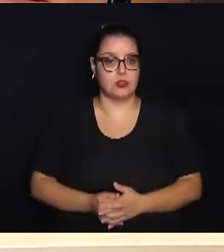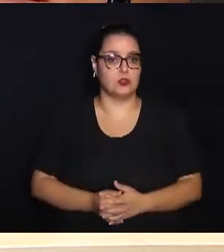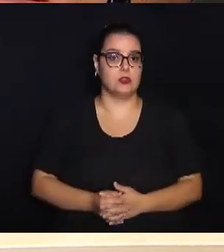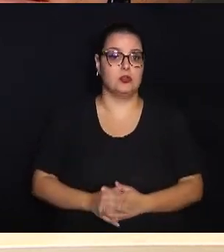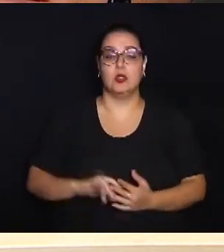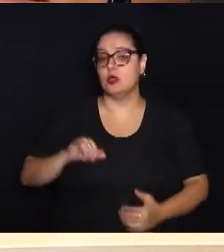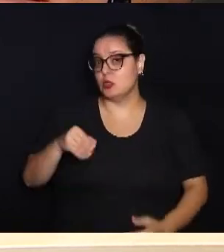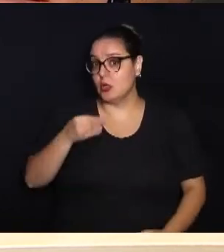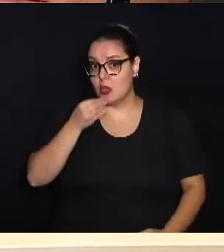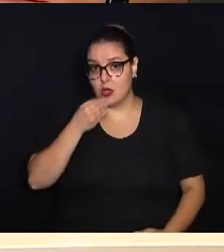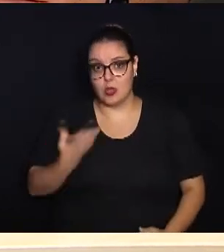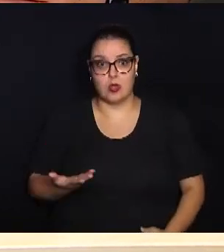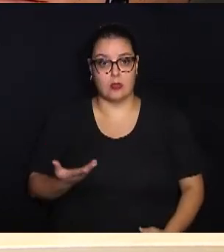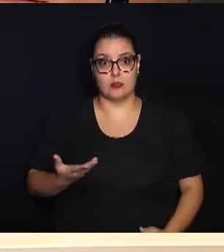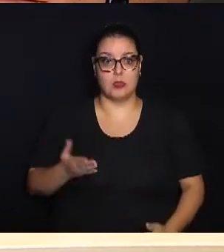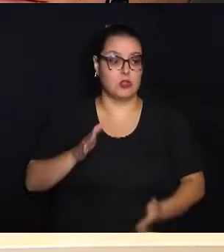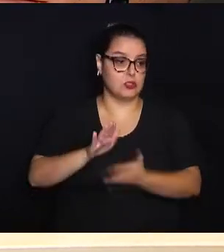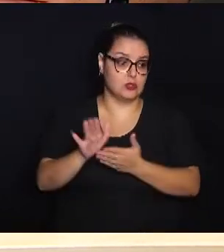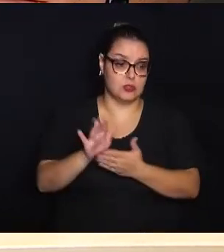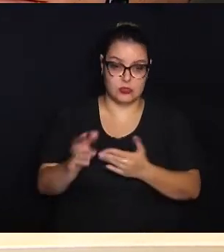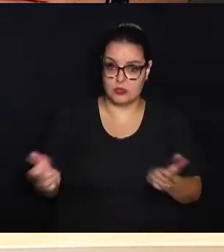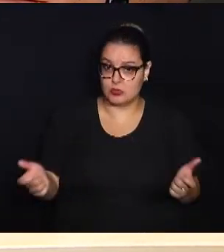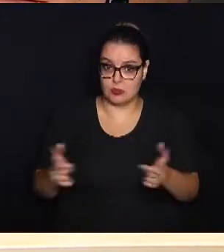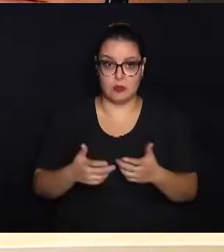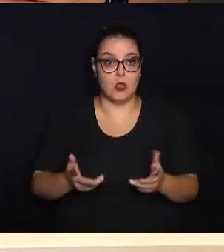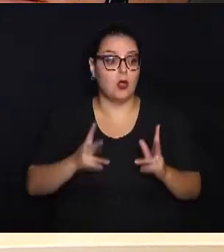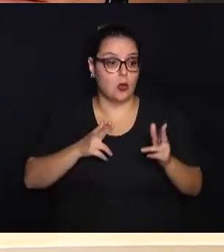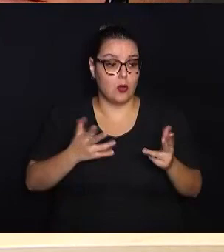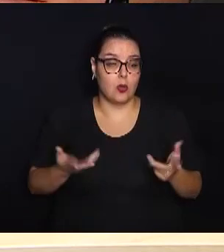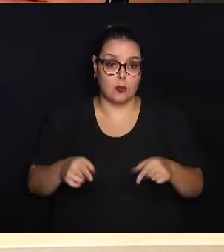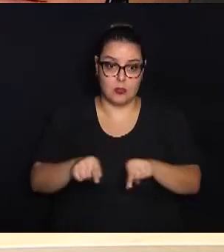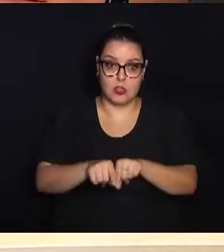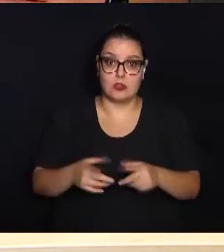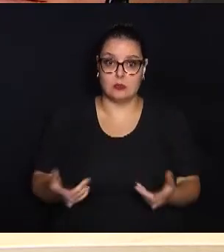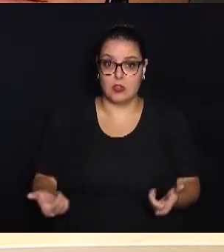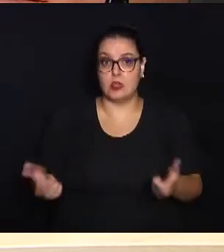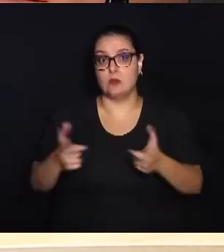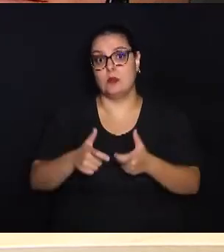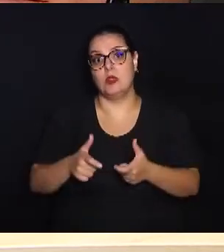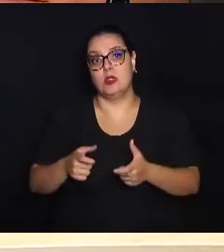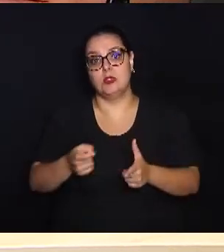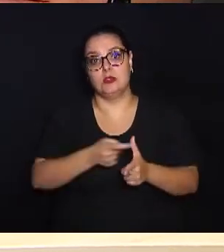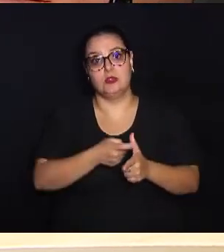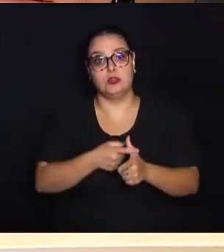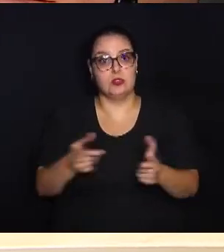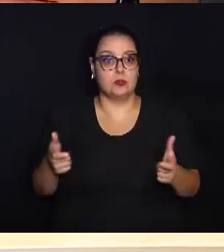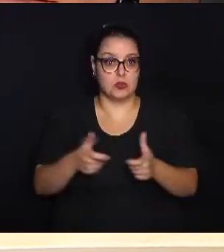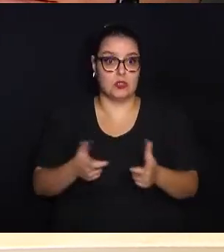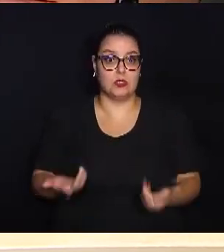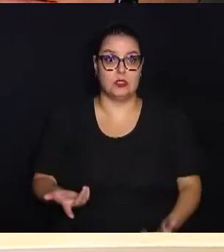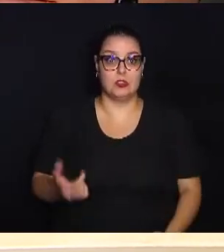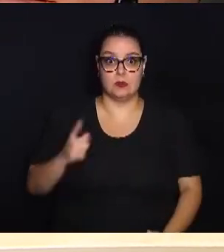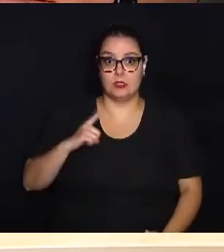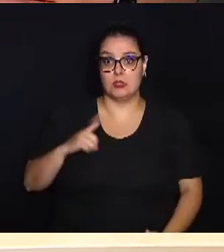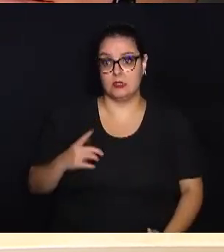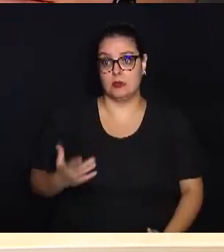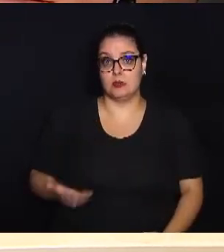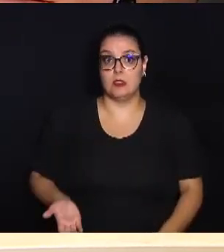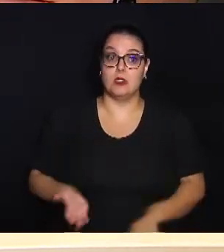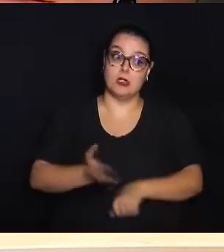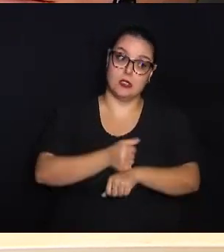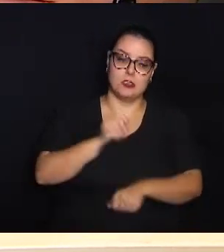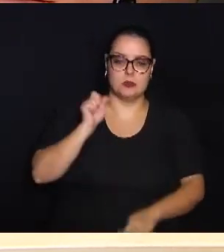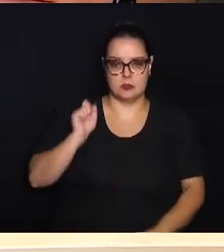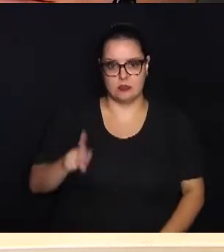termos de oportunidade de diminuição de gastos, como a eliminação de dívidas eventuais que venham contrair